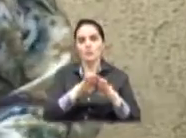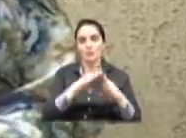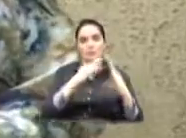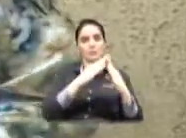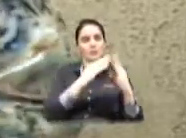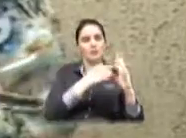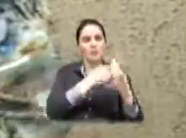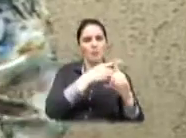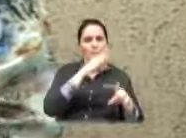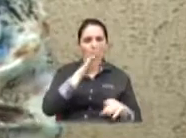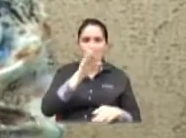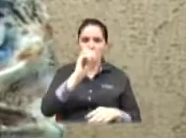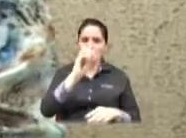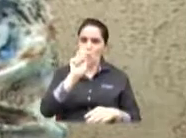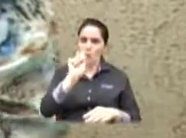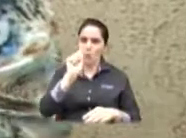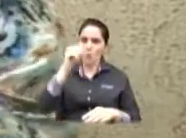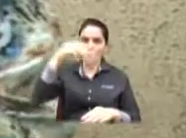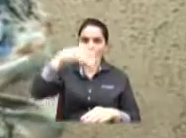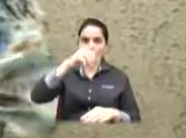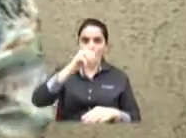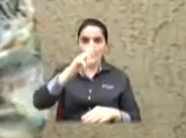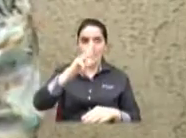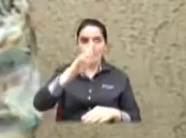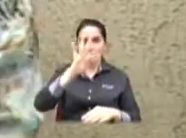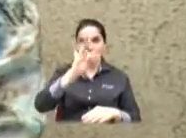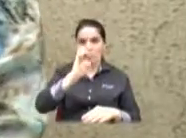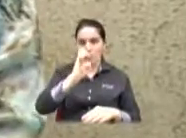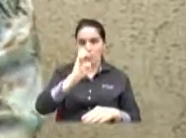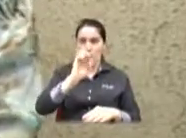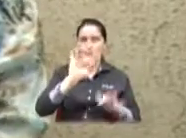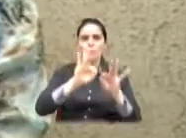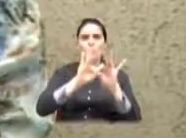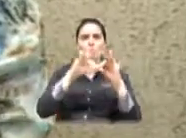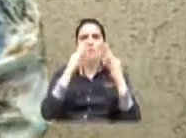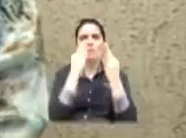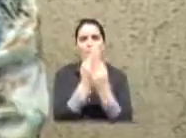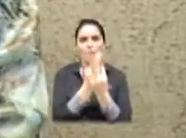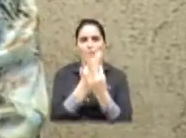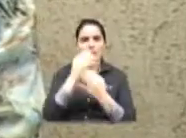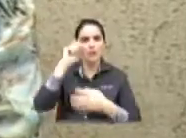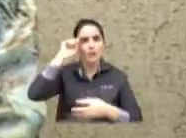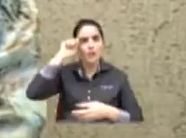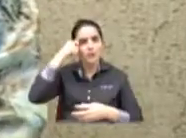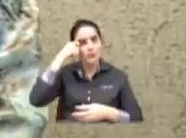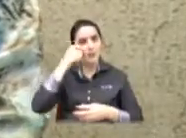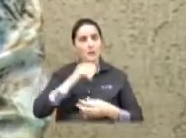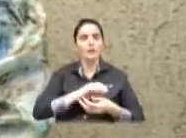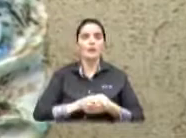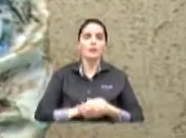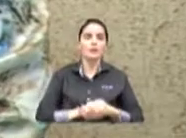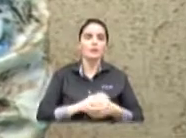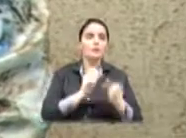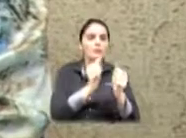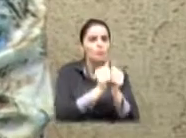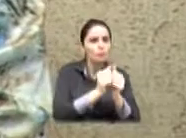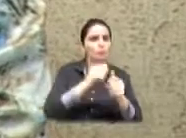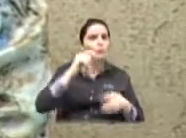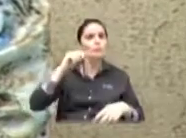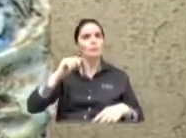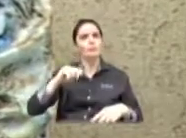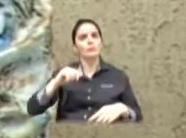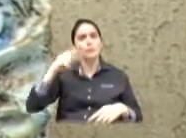mostramos famílias negras que fizeram parte fizeram fazem parte da nossa história qual é a